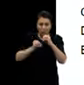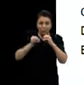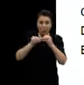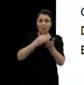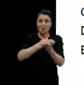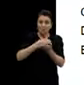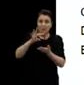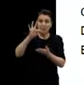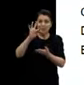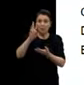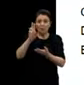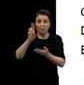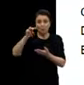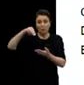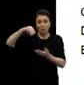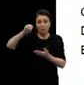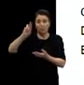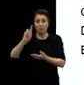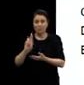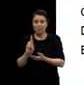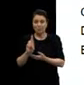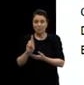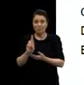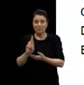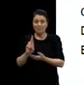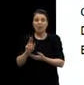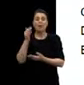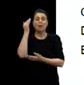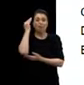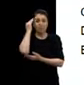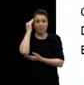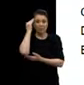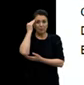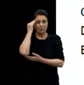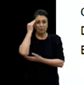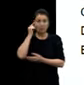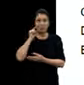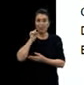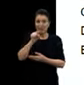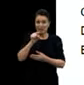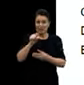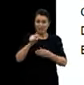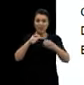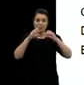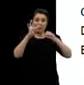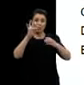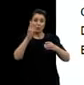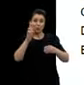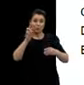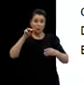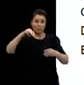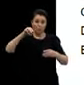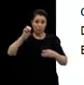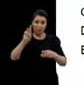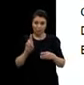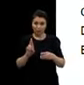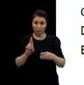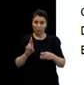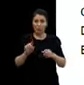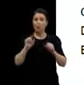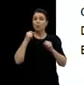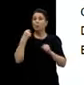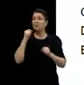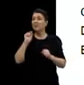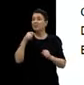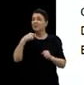tumor. Então, sabendo o mecanismo do tumor, então, qual seria uma ação